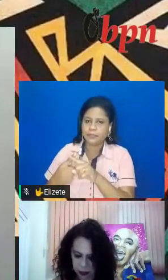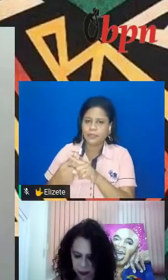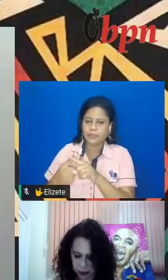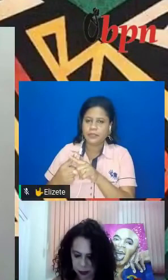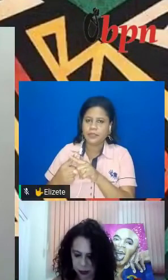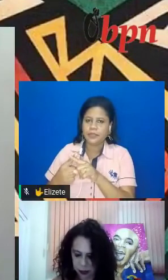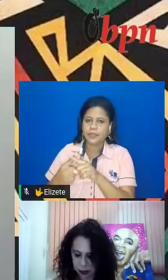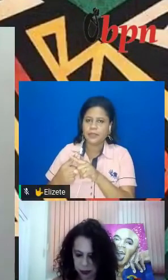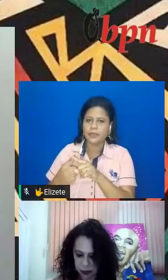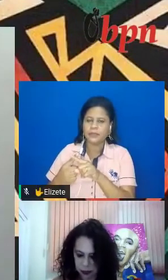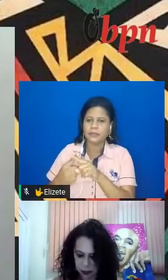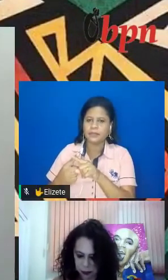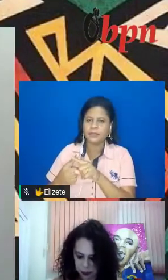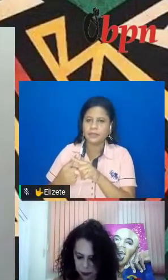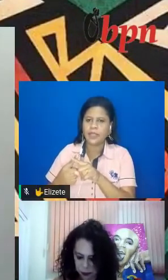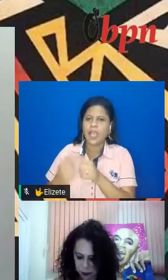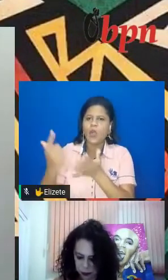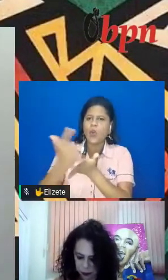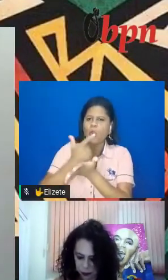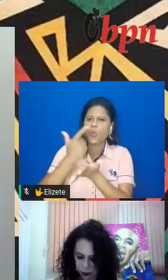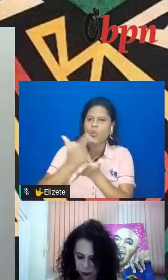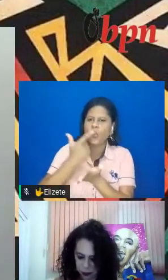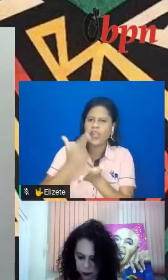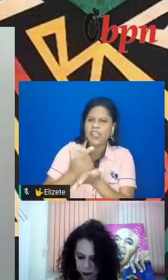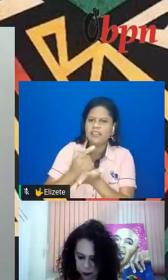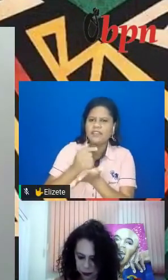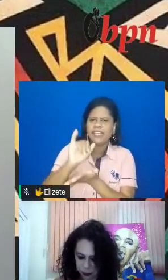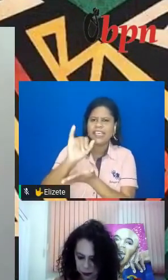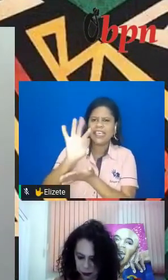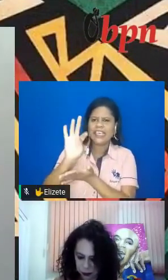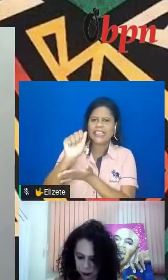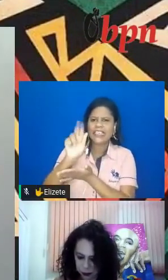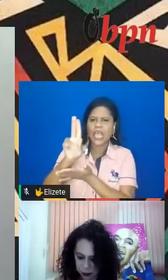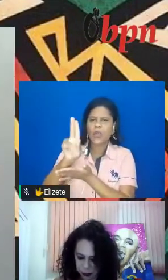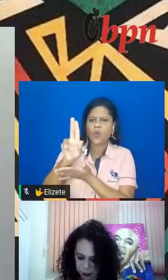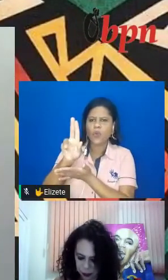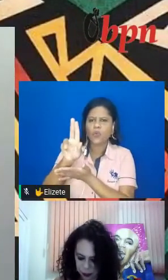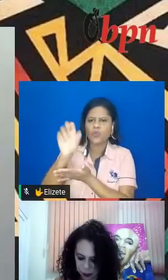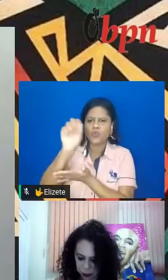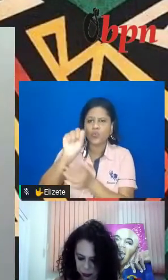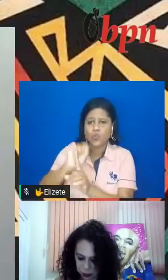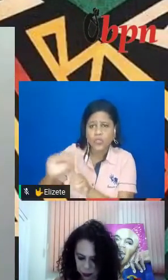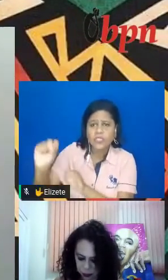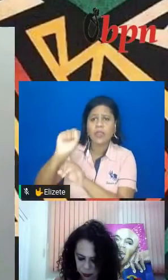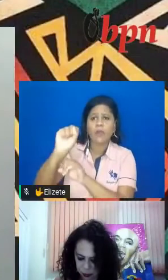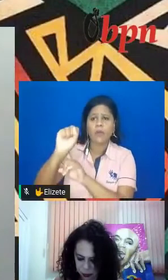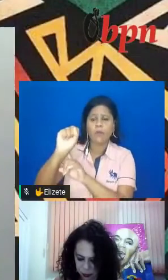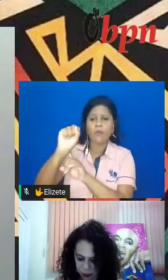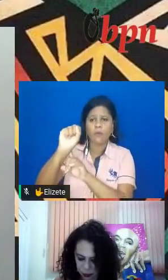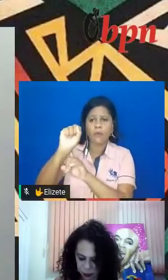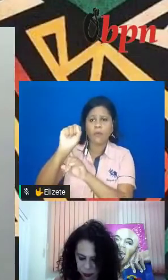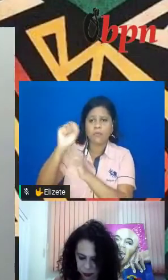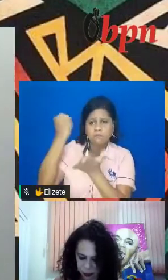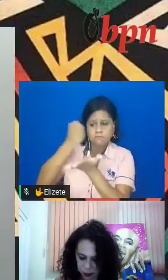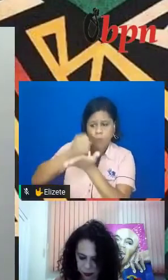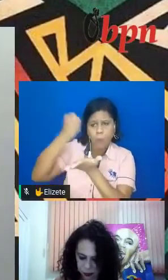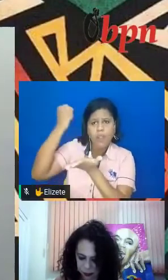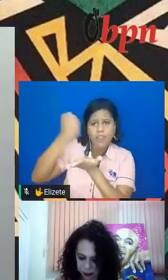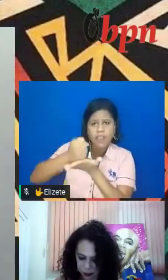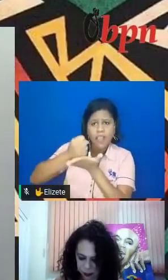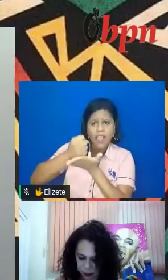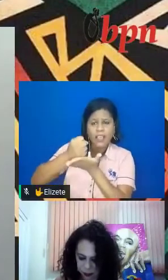lançado um livro pelo Itaú Social, que uma antologia